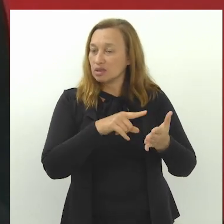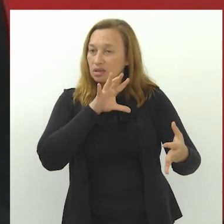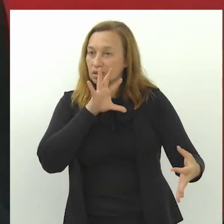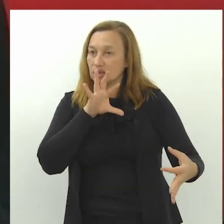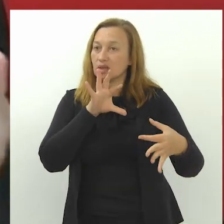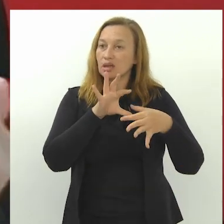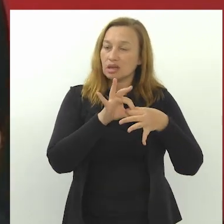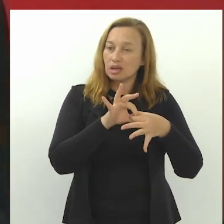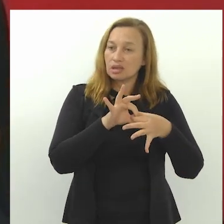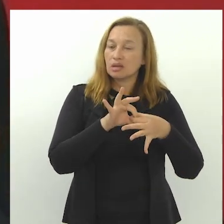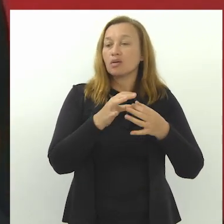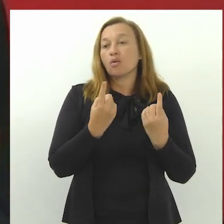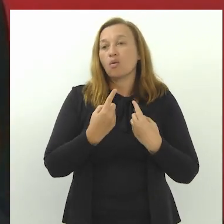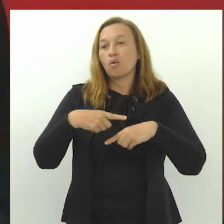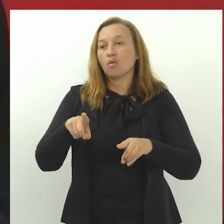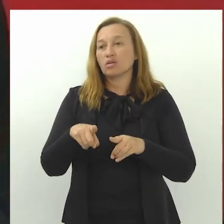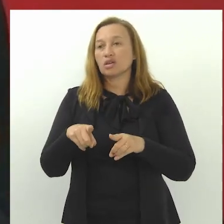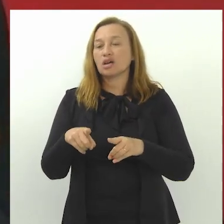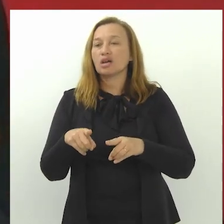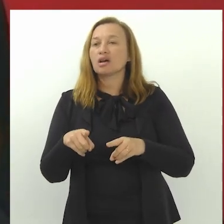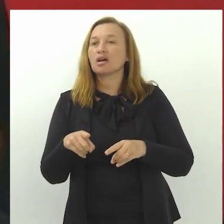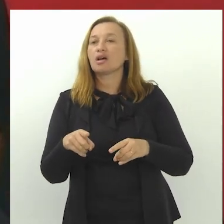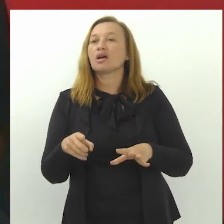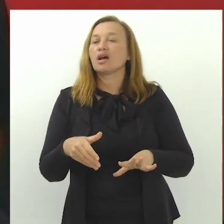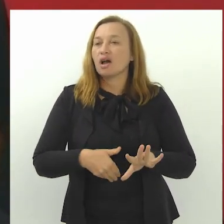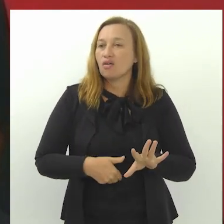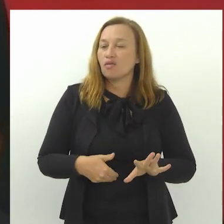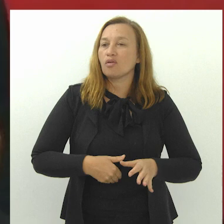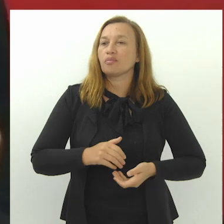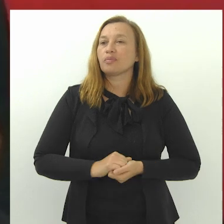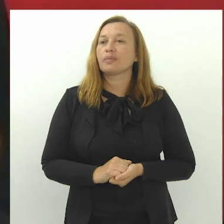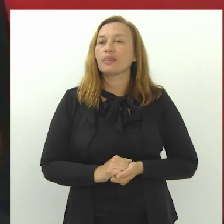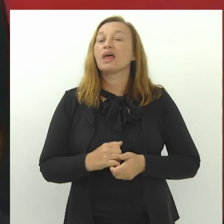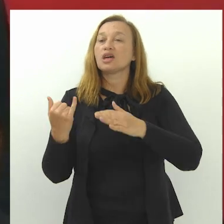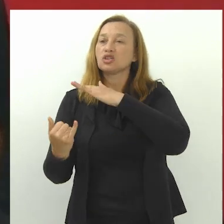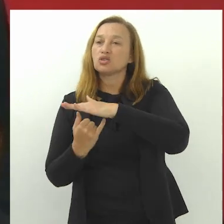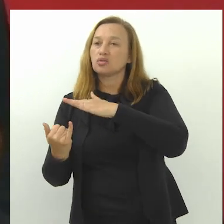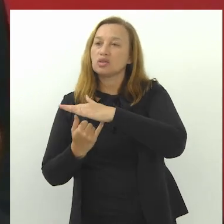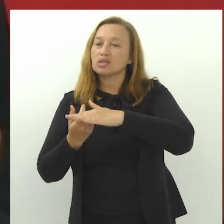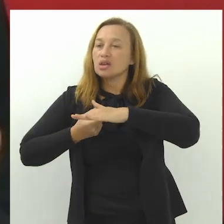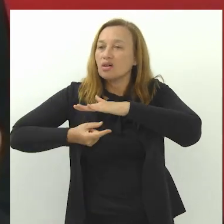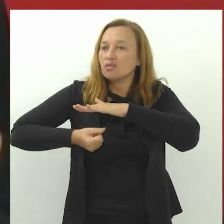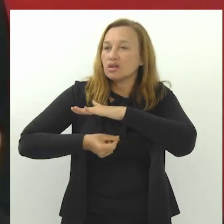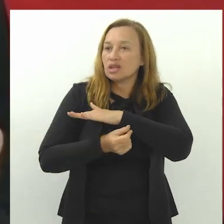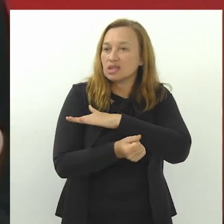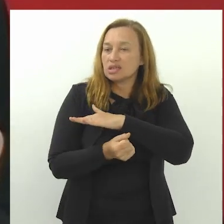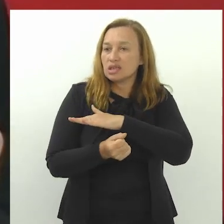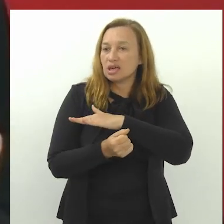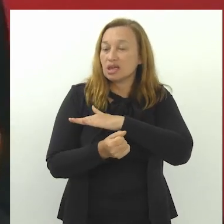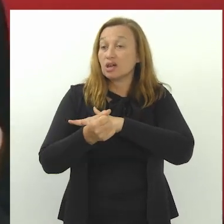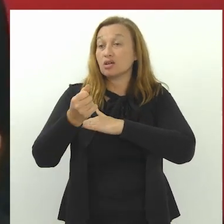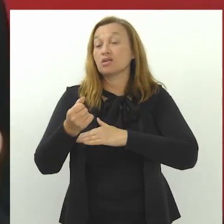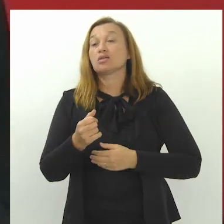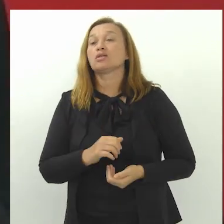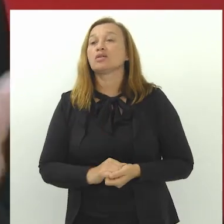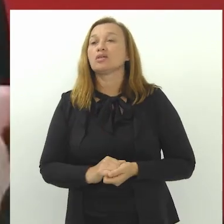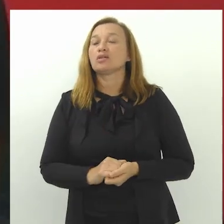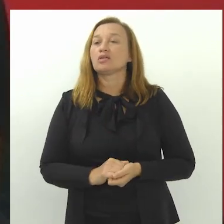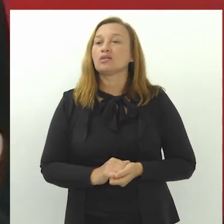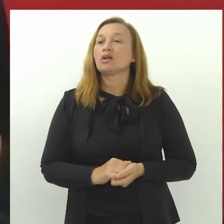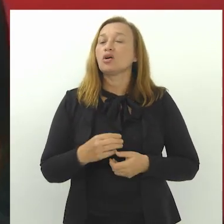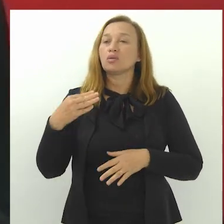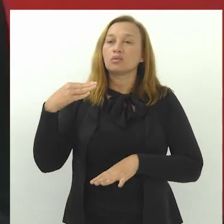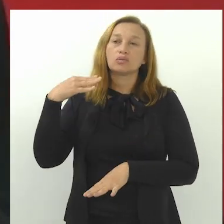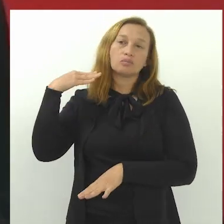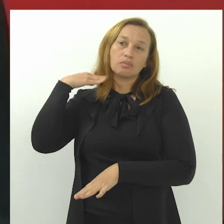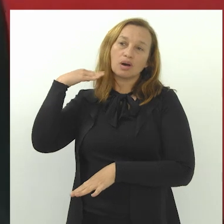de financiamento da Aliança Global contra a Fome, né? São, por exemplo, só instituições financeiras internacionais